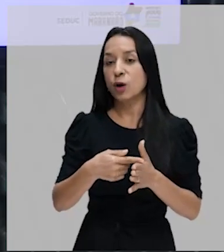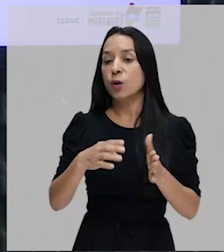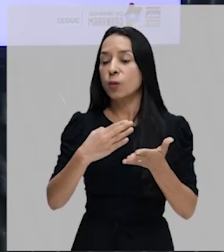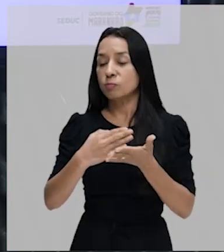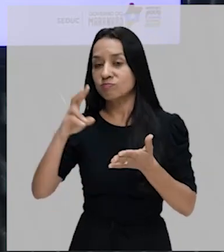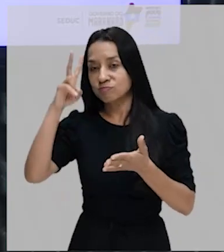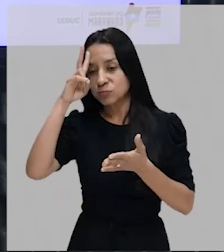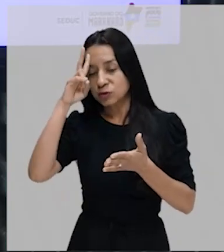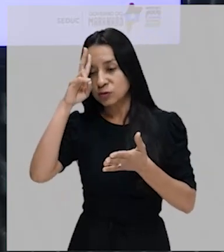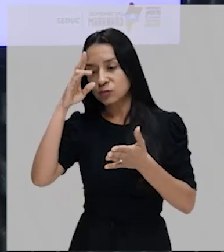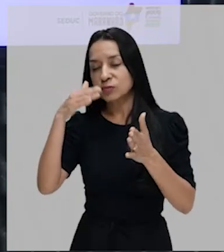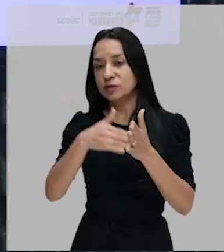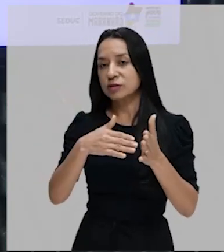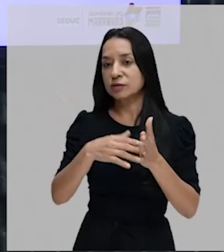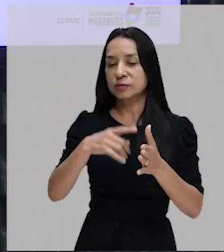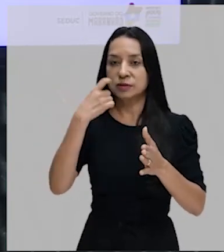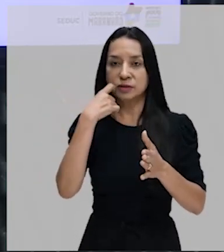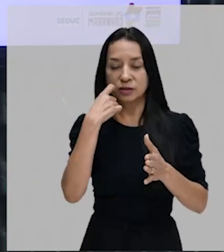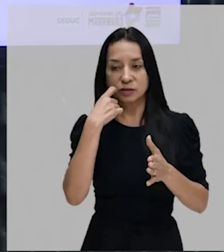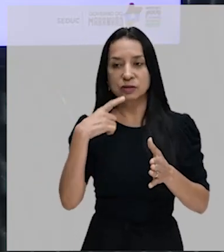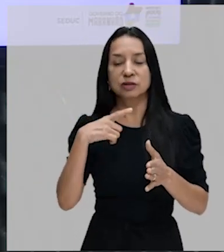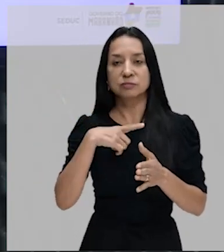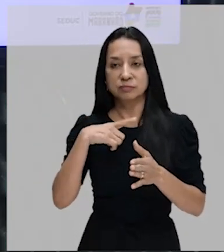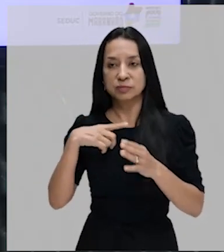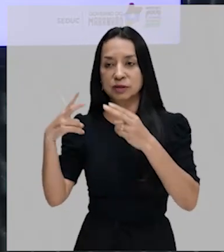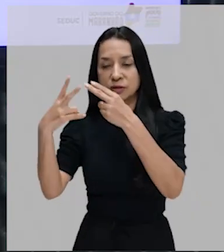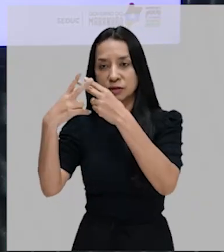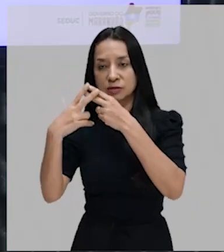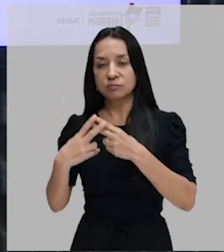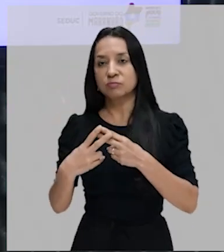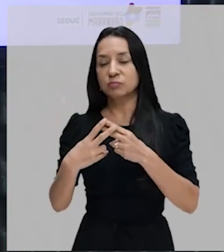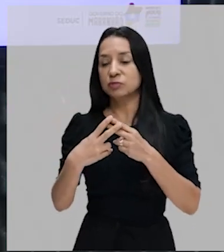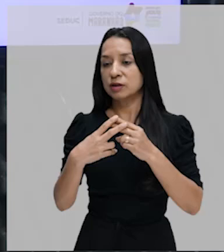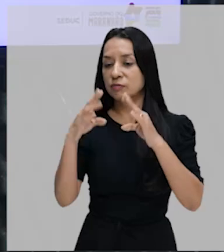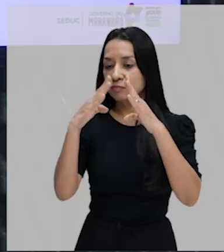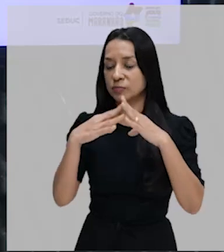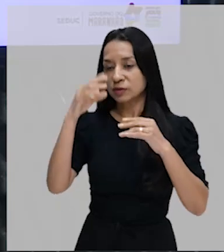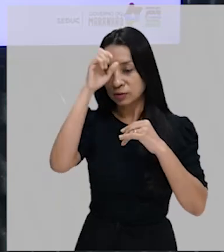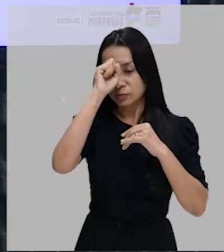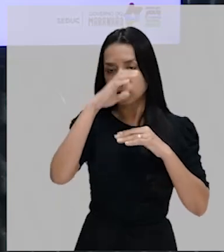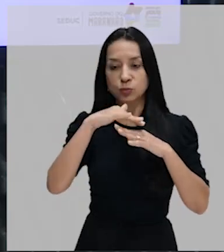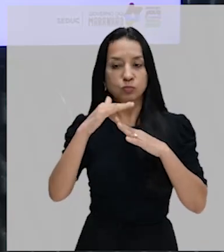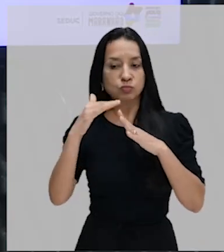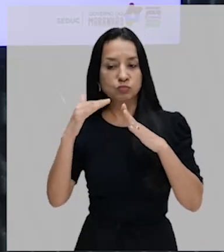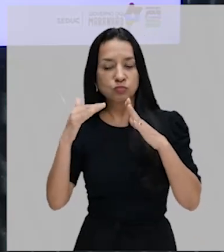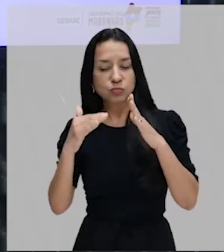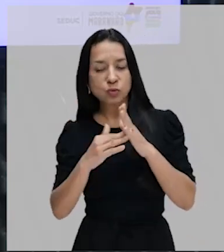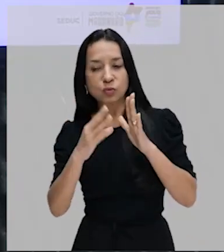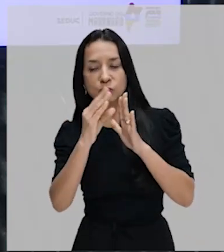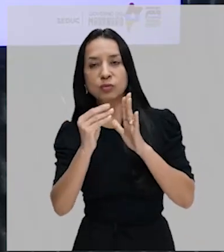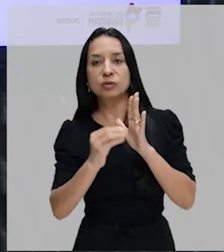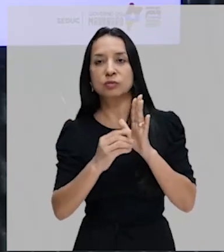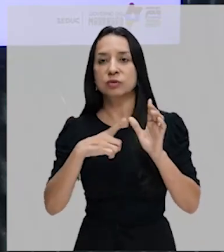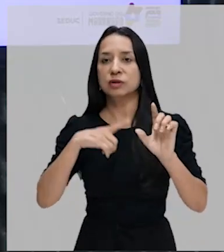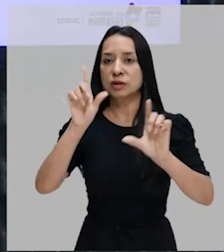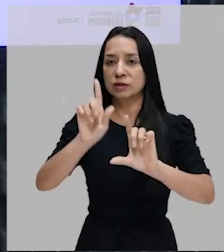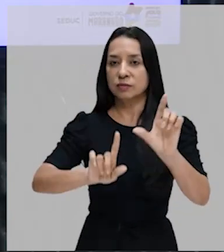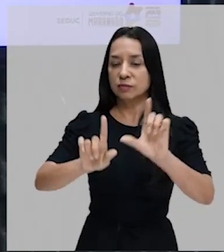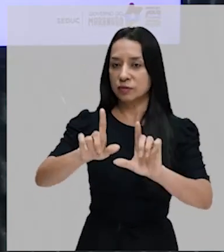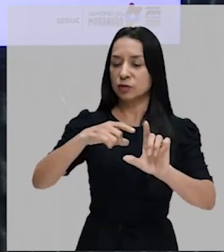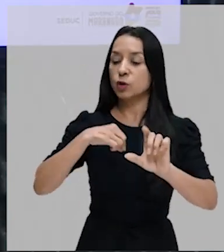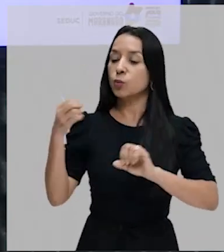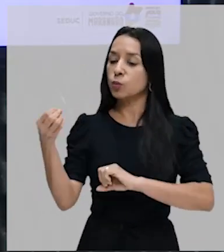tem o hashtag Fique em Casa Aprendendo. Com todo esse material que a gente trabalha aqui na TV, a gente faz um novo formato lá